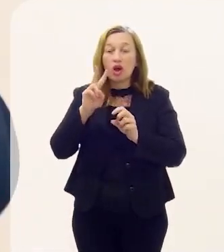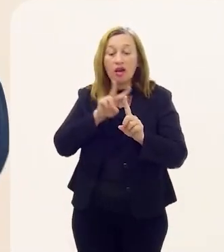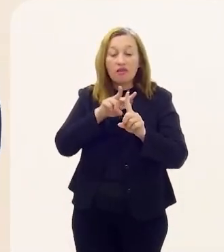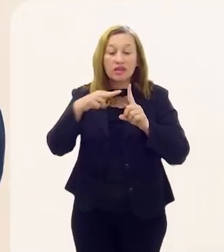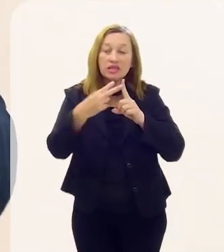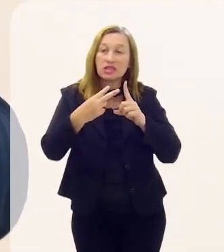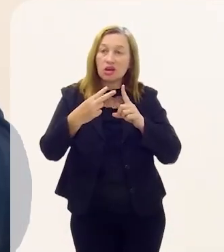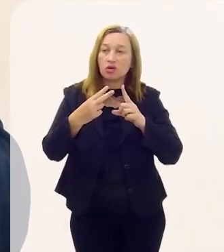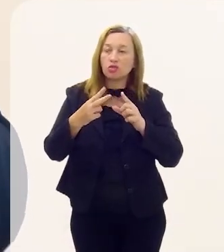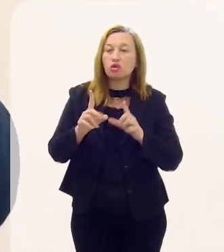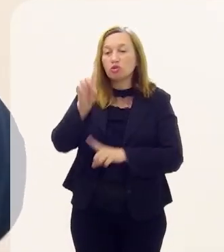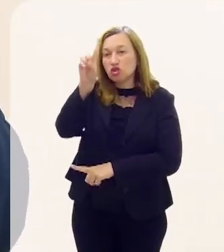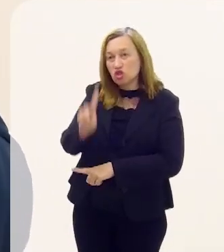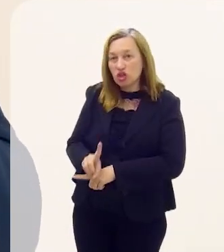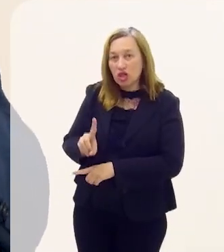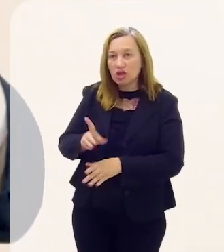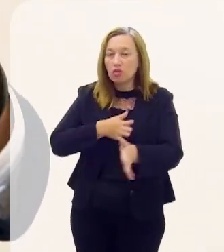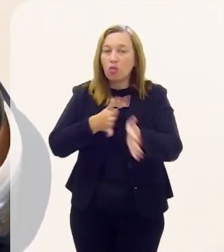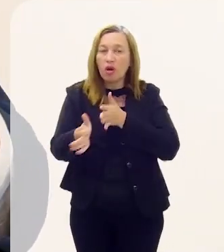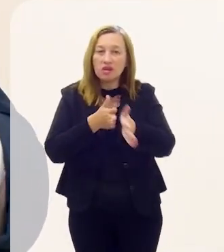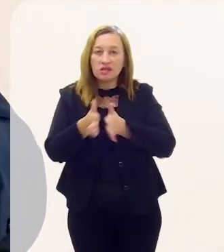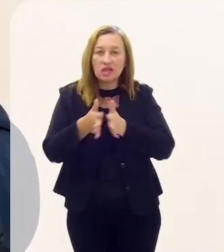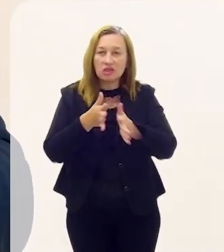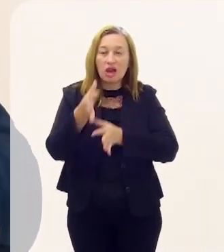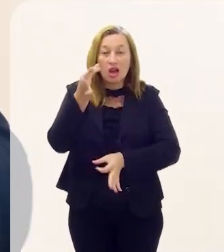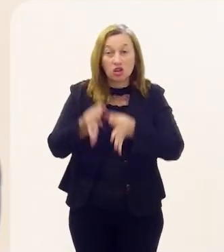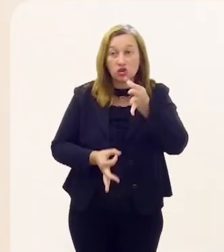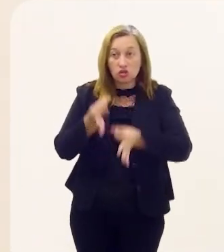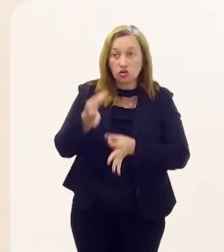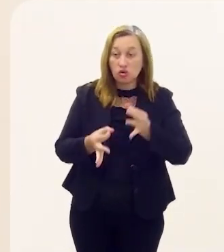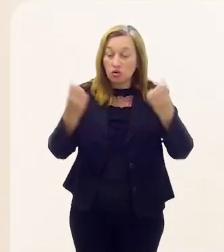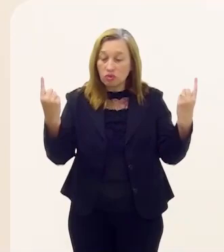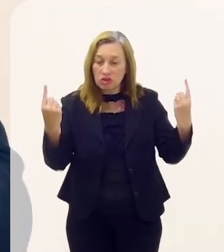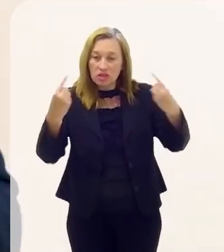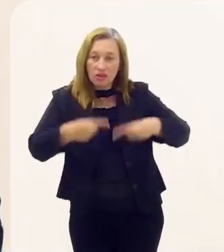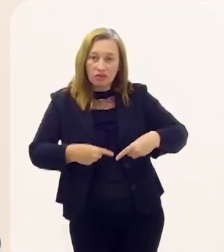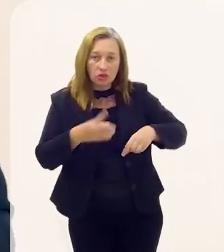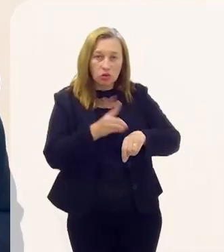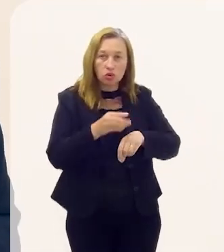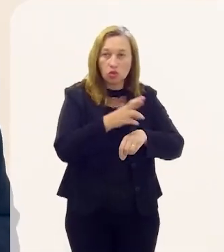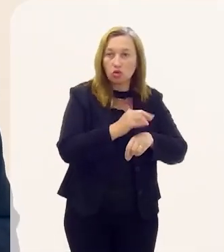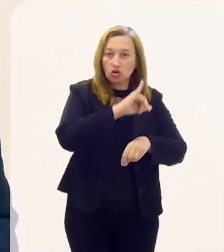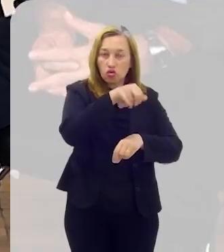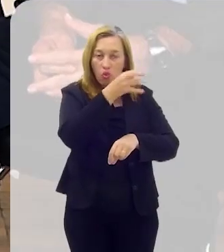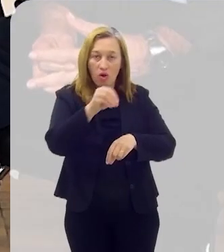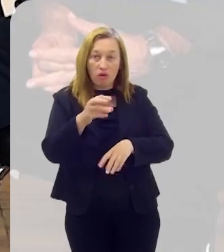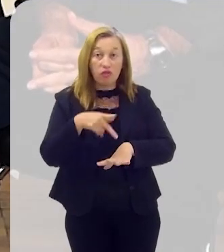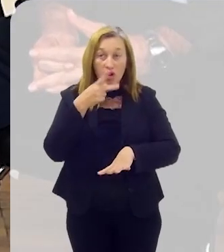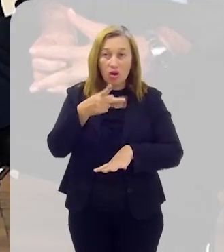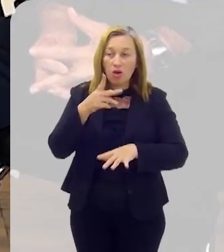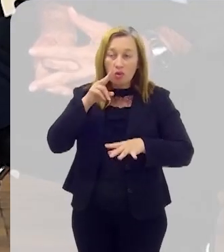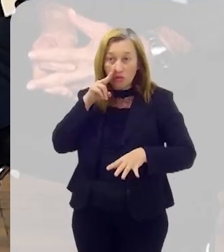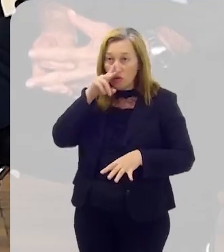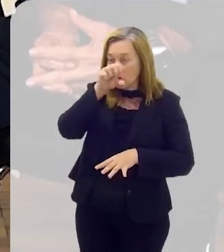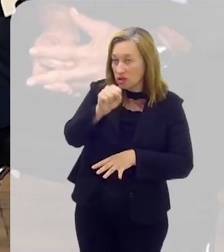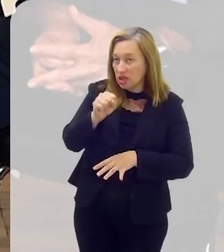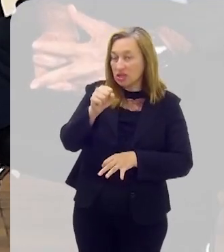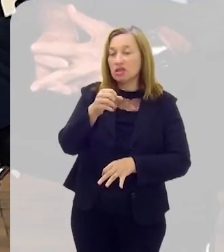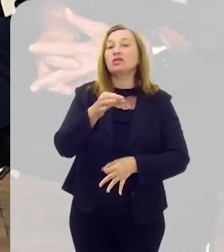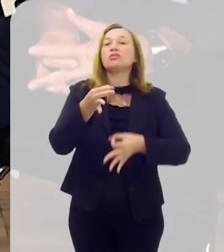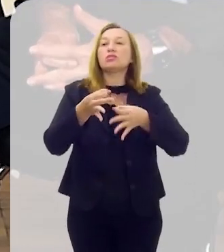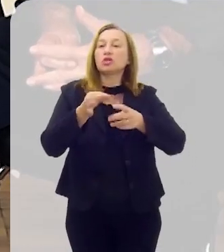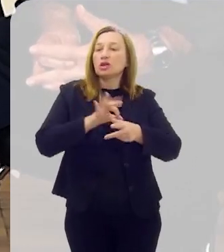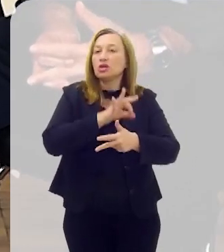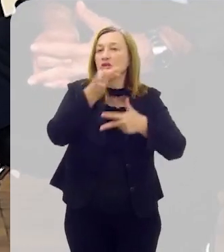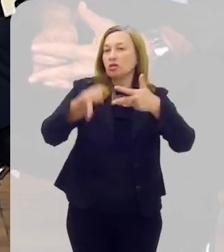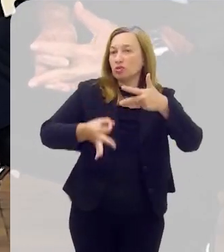do olhar, né, sobre esse direito, o acesso à justiça e esses desafios que o doutor João colocou aqui para o fortalecimento